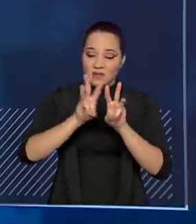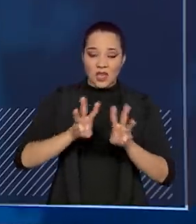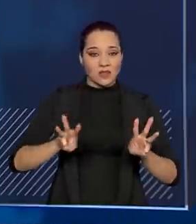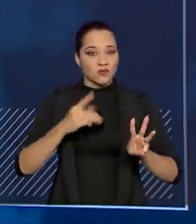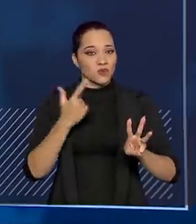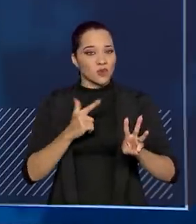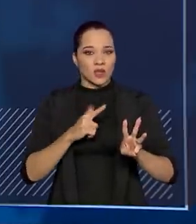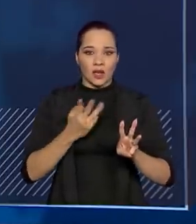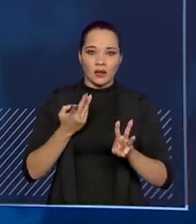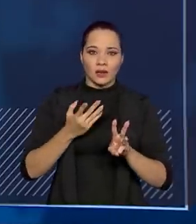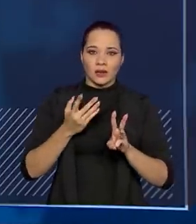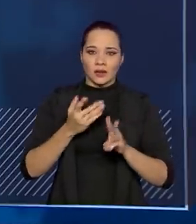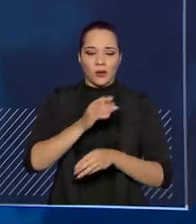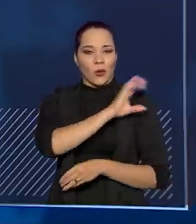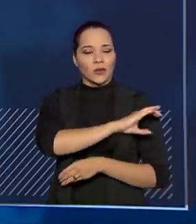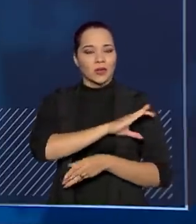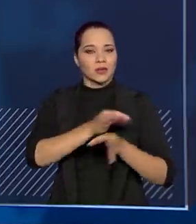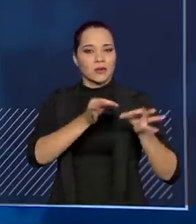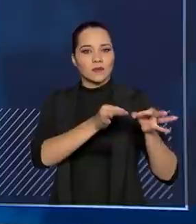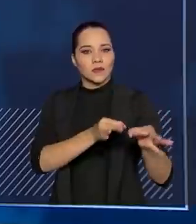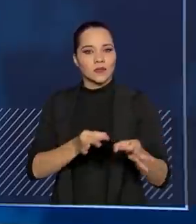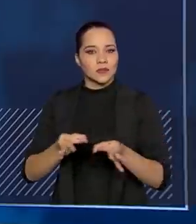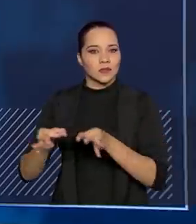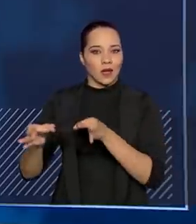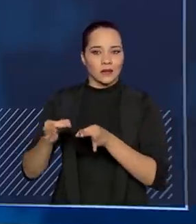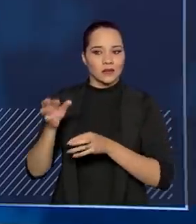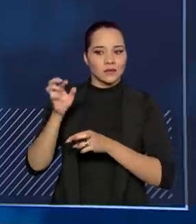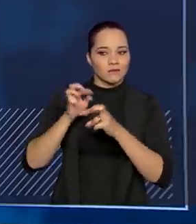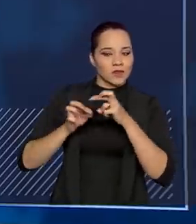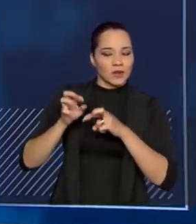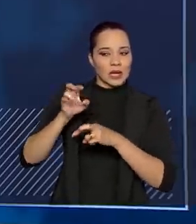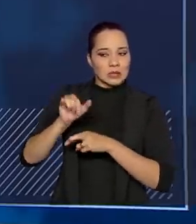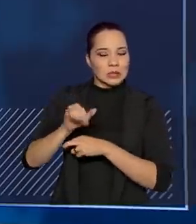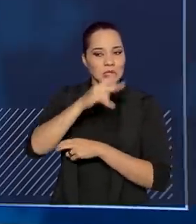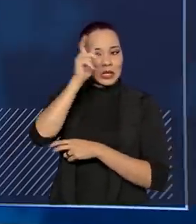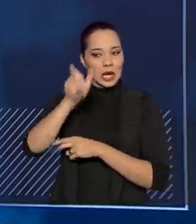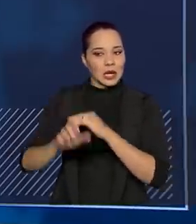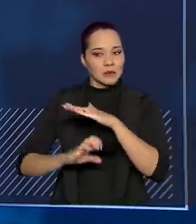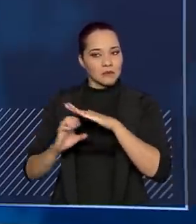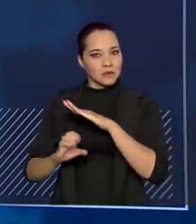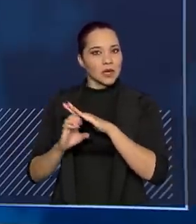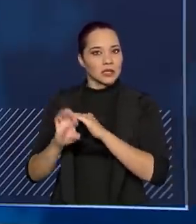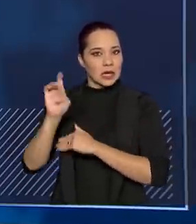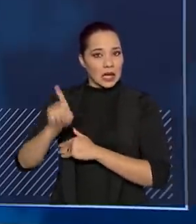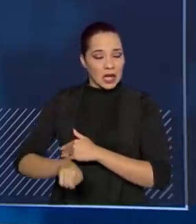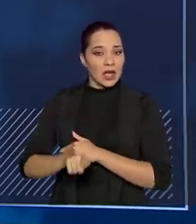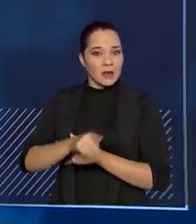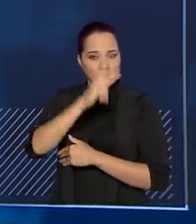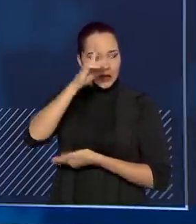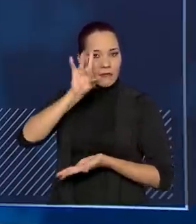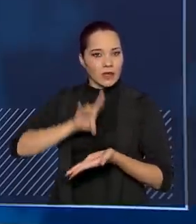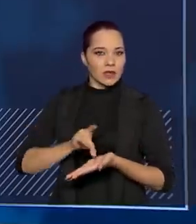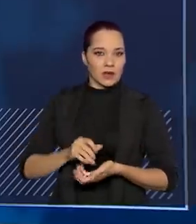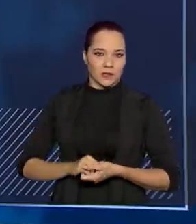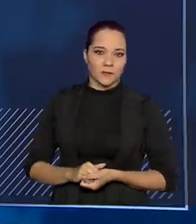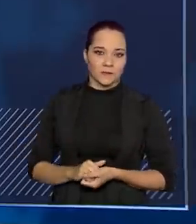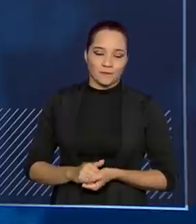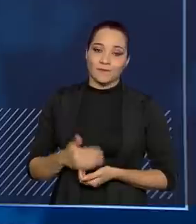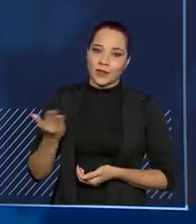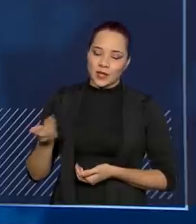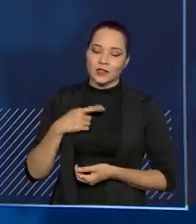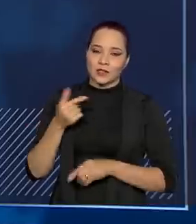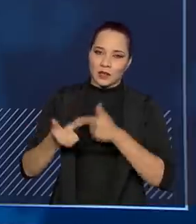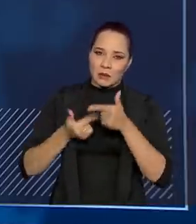aquela coordenação que deveria fazer de verificar se o fornecedor é um fornecedor idôneo. Né? Então, isso nós